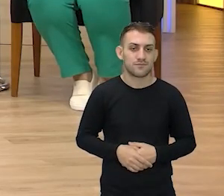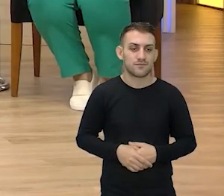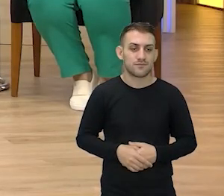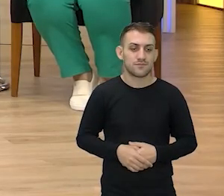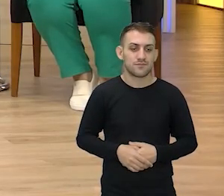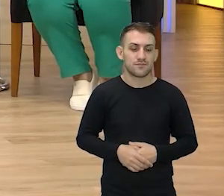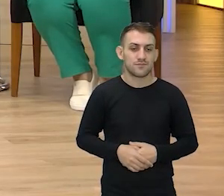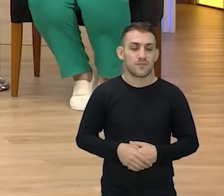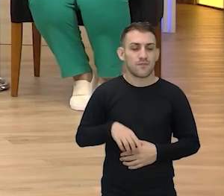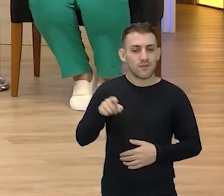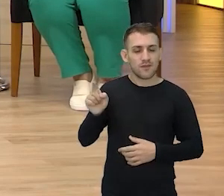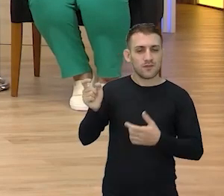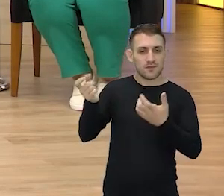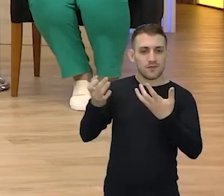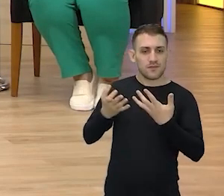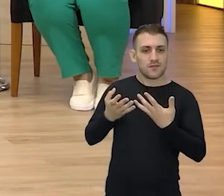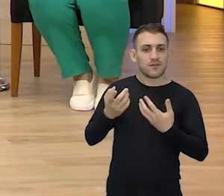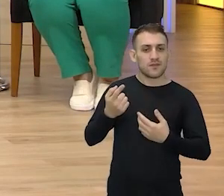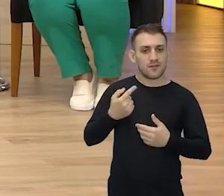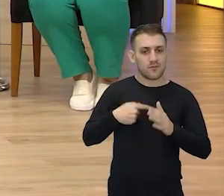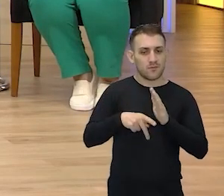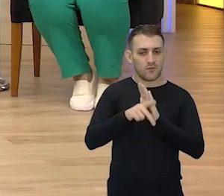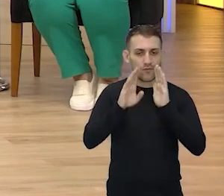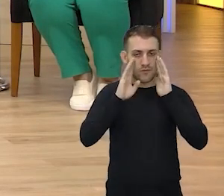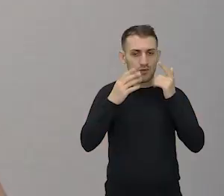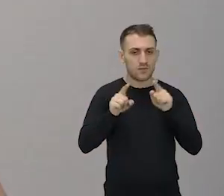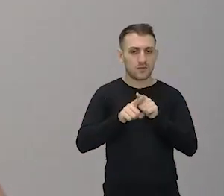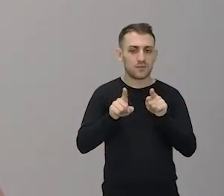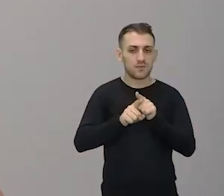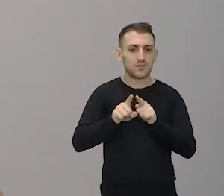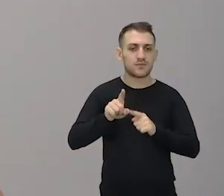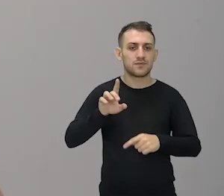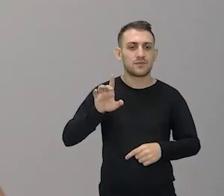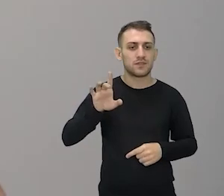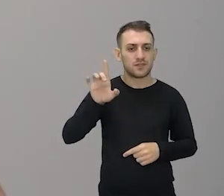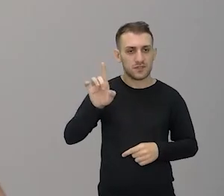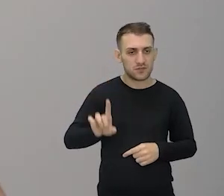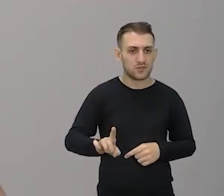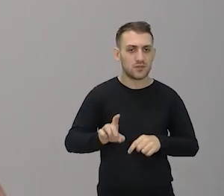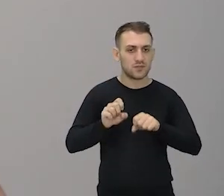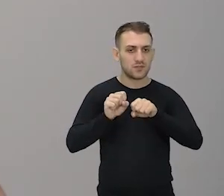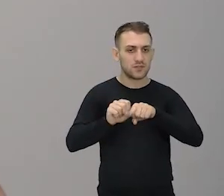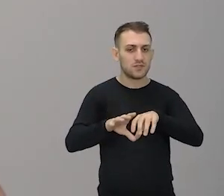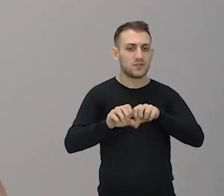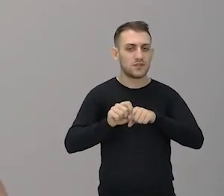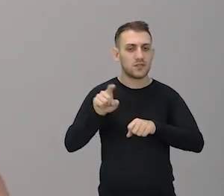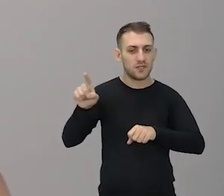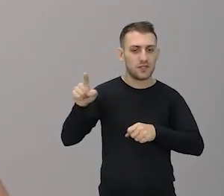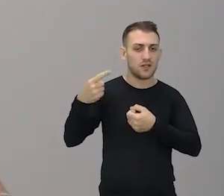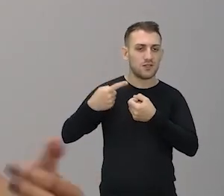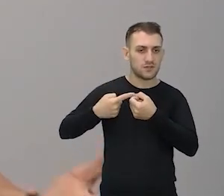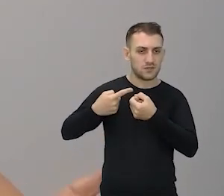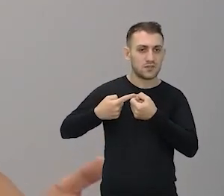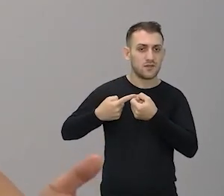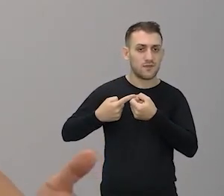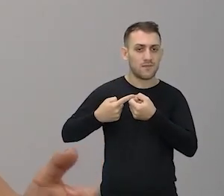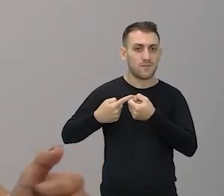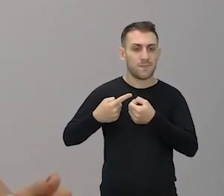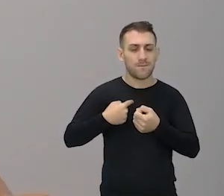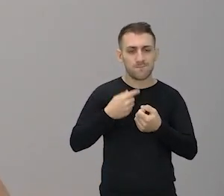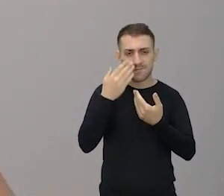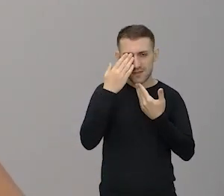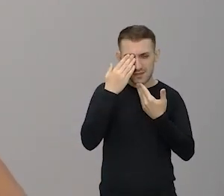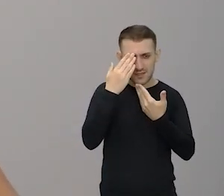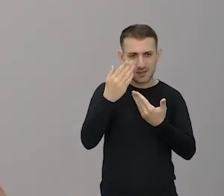Bom, como a Paula falou, eu fui ponto focal da diretoria de ensino de São Joaquim da Barra. Agradeço